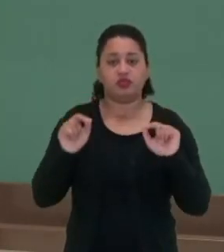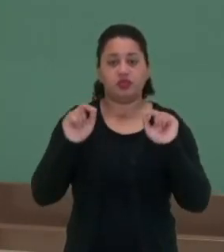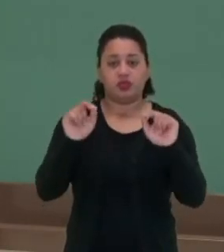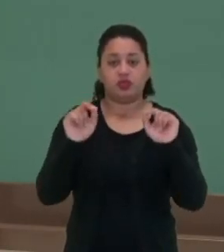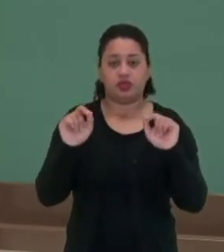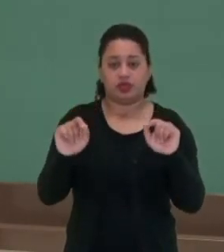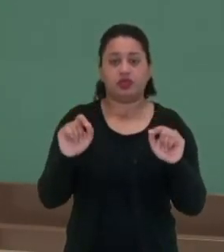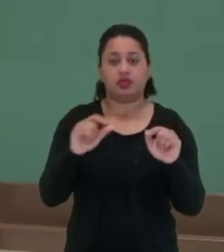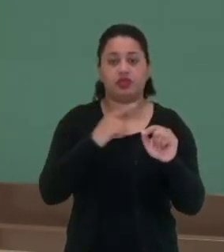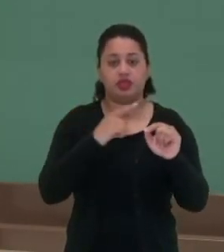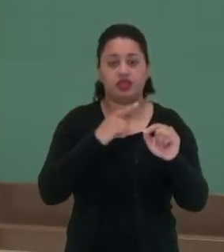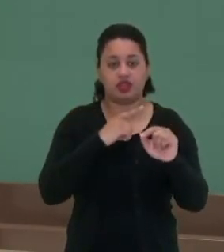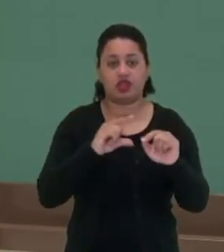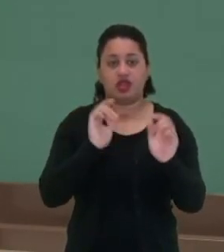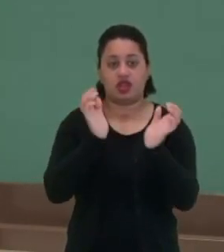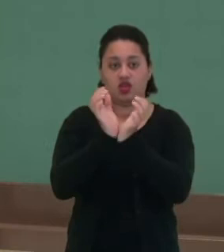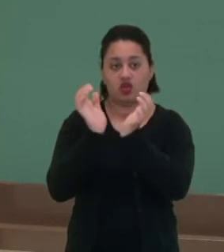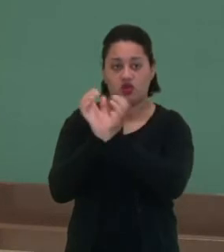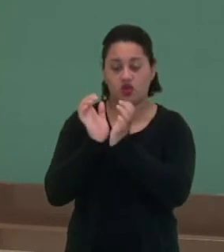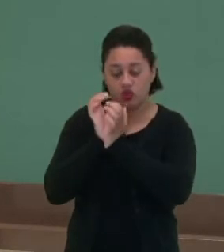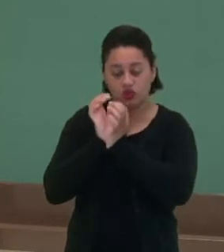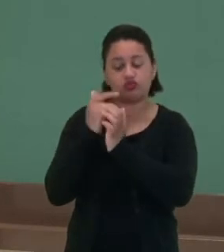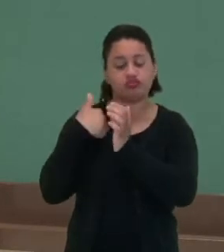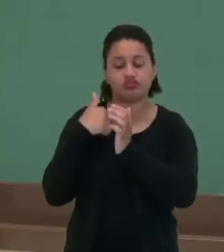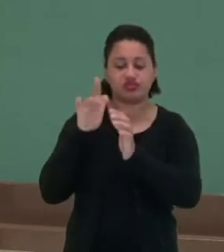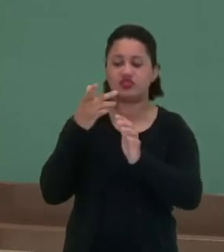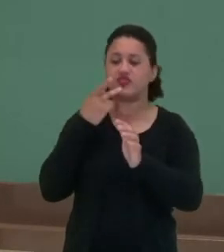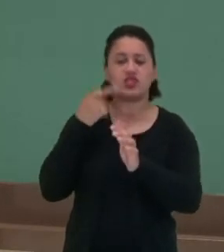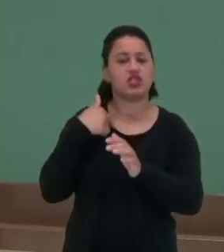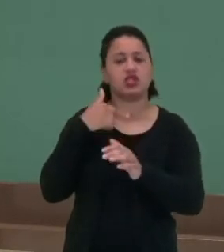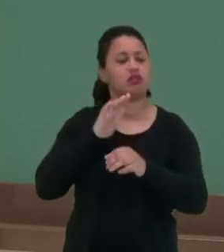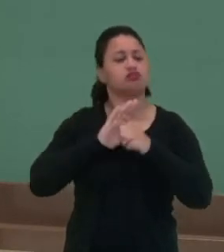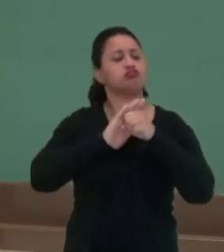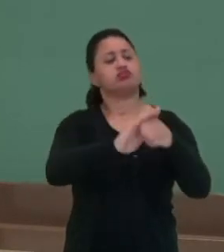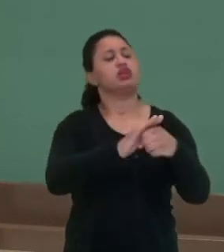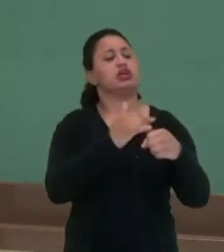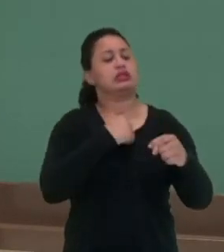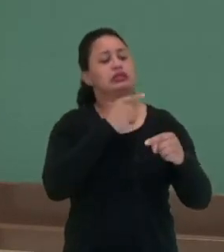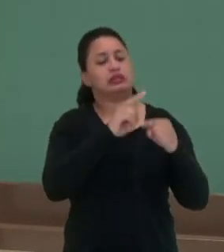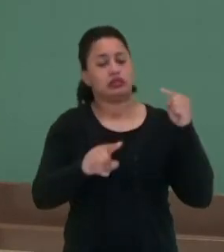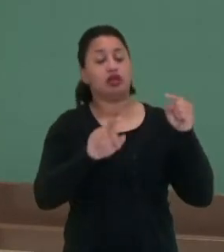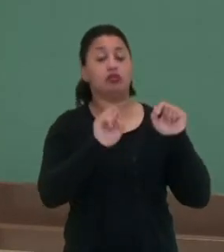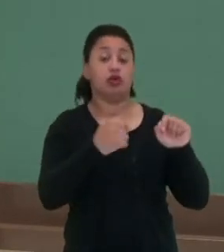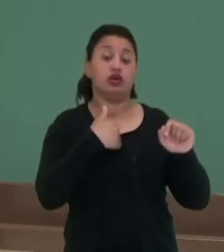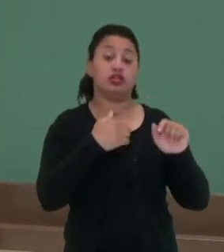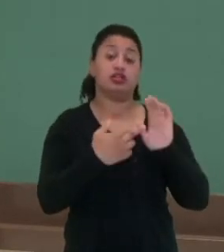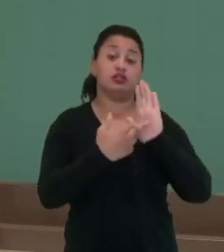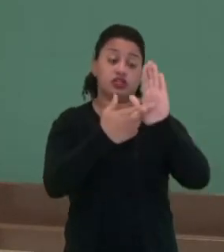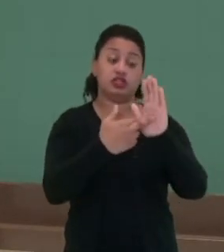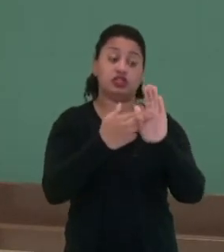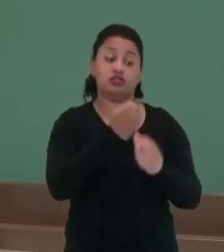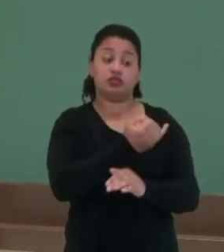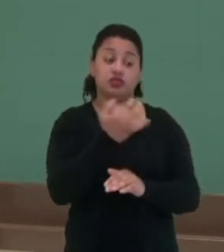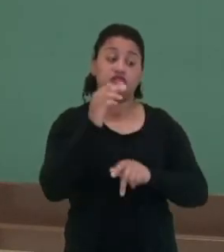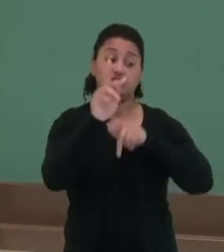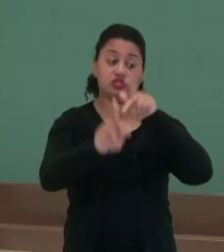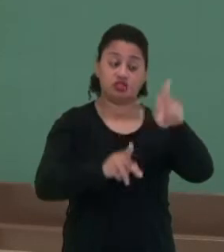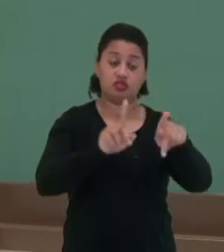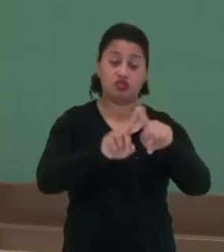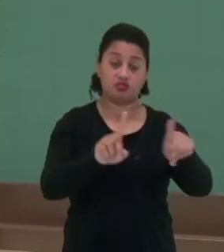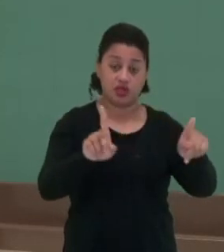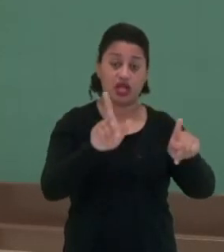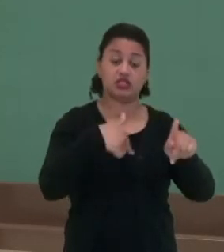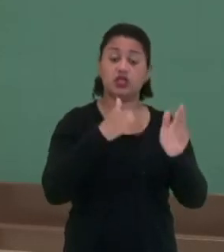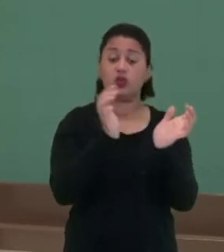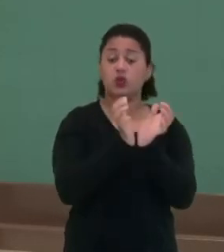Pois, como trata-se de um grupo que está sendo reprimido, é um grupo que pode representar um número bastante grande de população, mas é um grupo muito